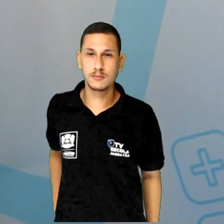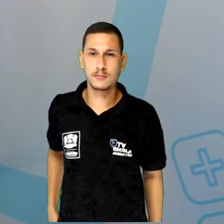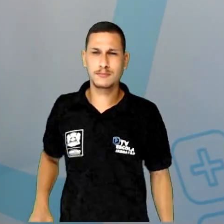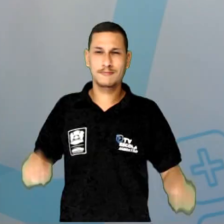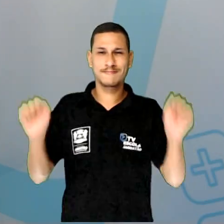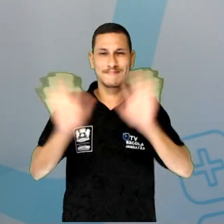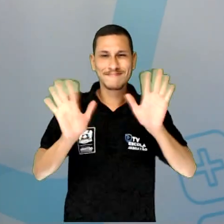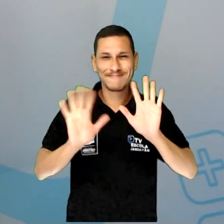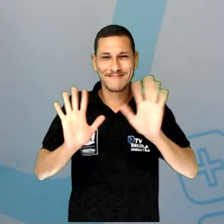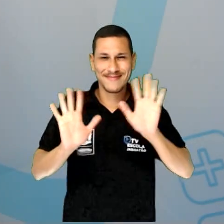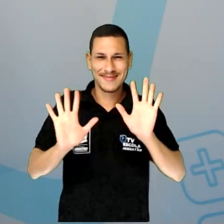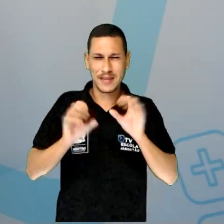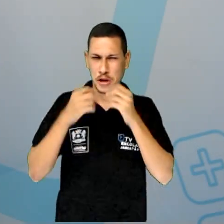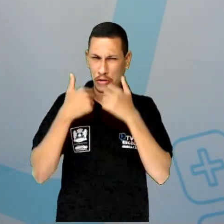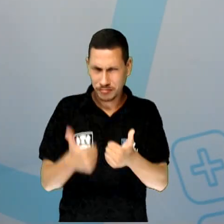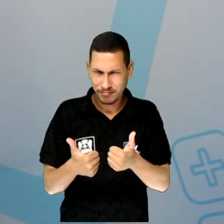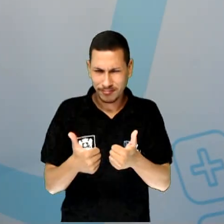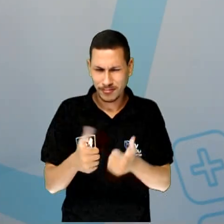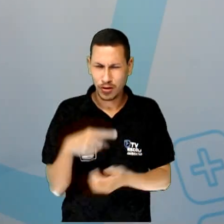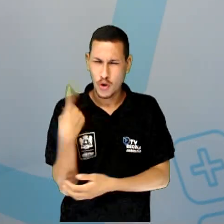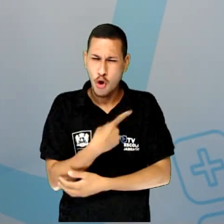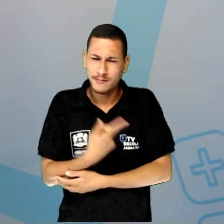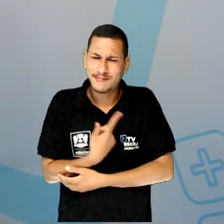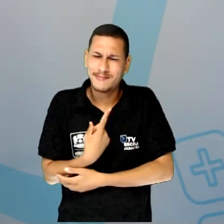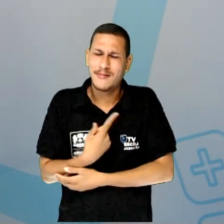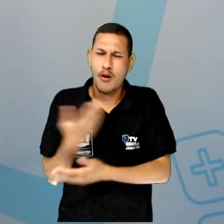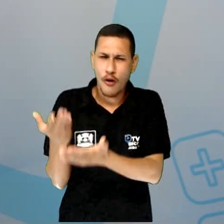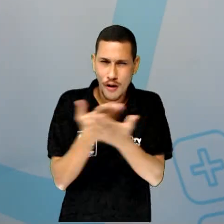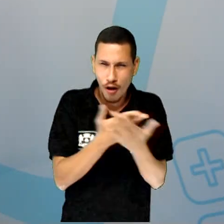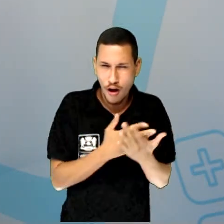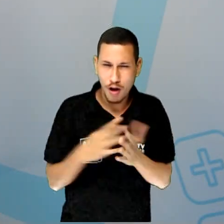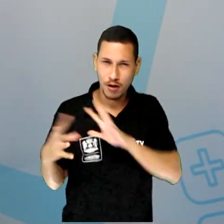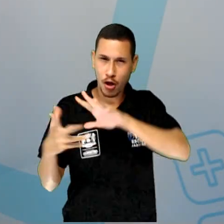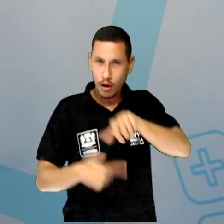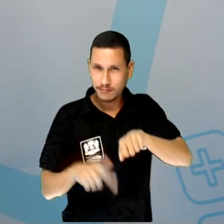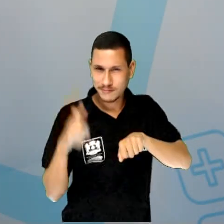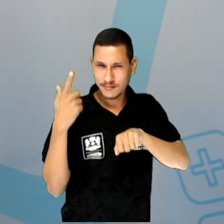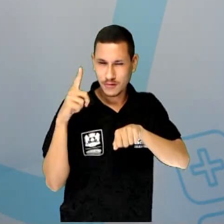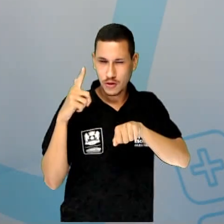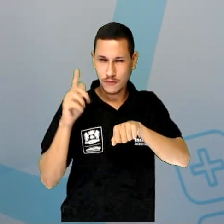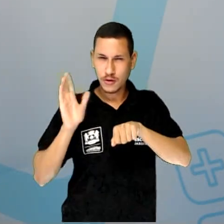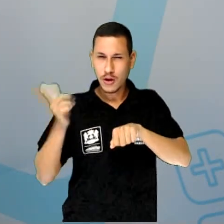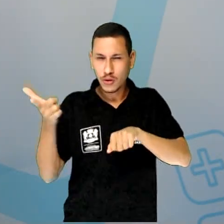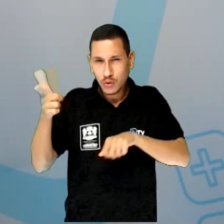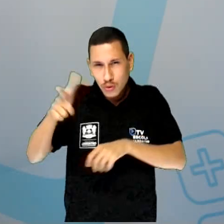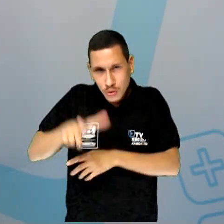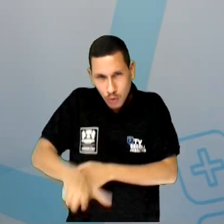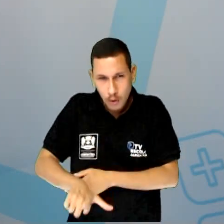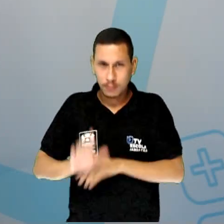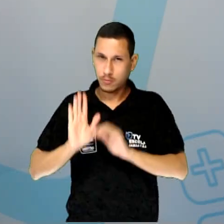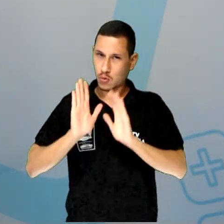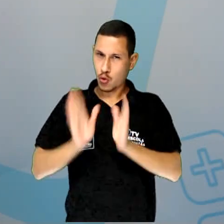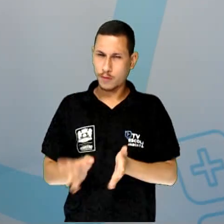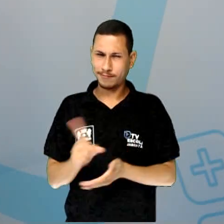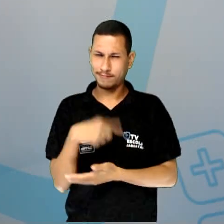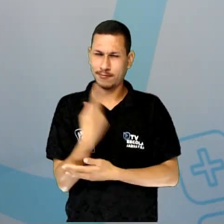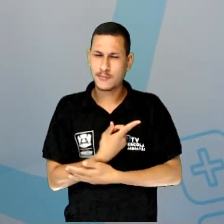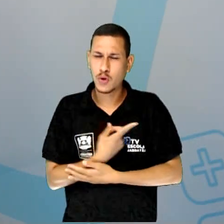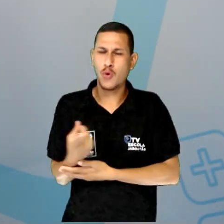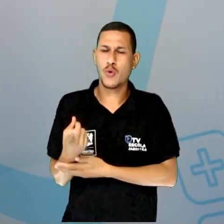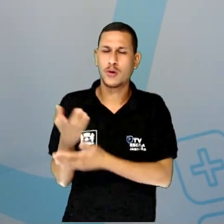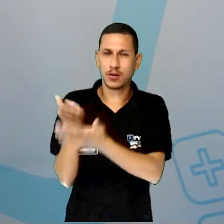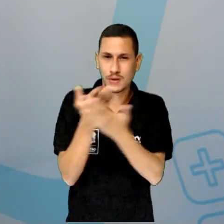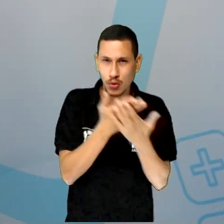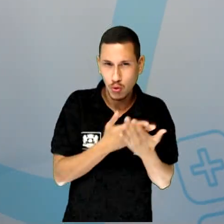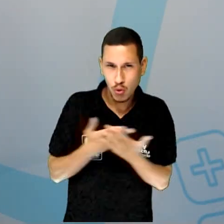Olá, queridos alunos. Estamos aqui para mais uma aula de Geografia com o professor Fábio Santos. Nessa aula de hoje nós vamos estar trabalhando a